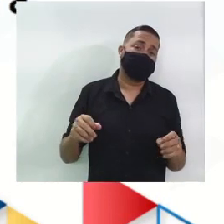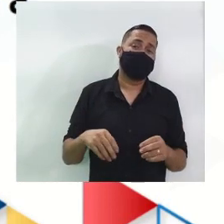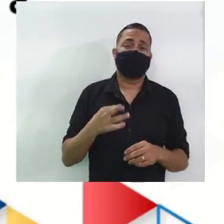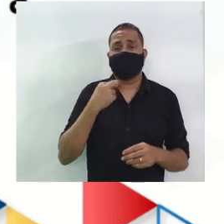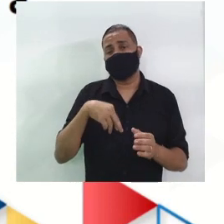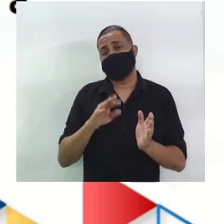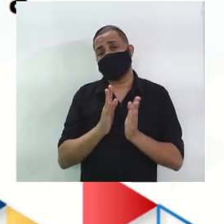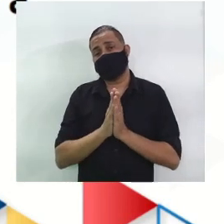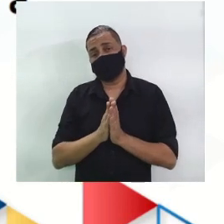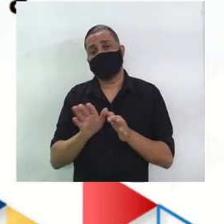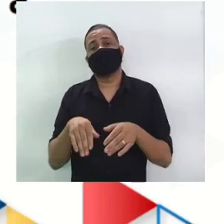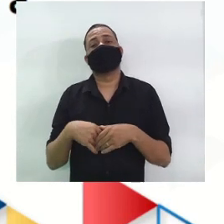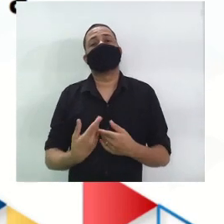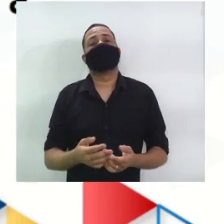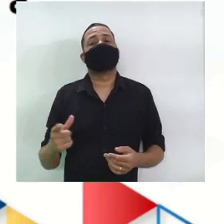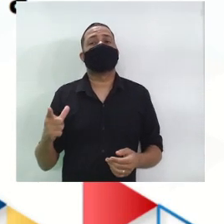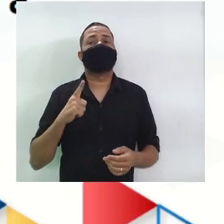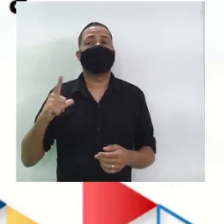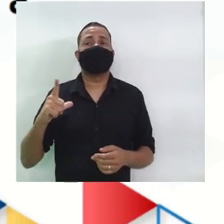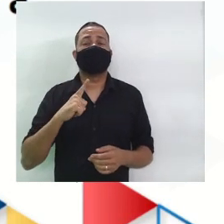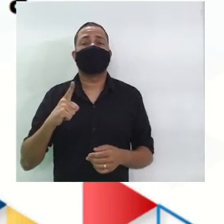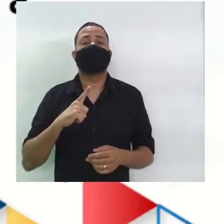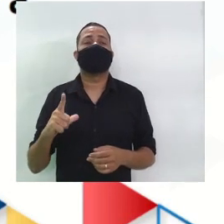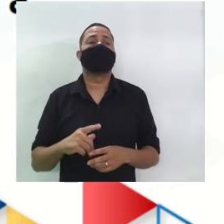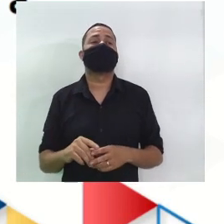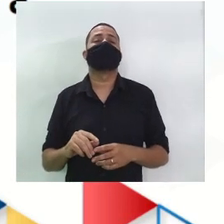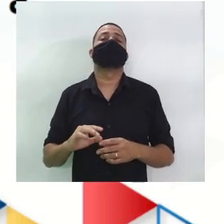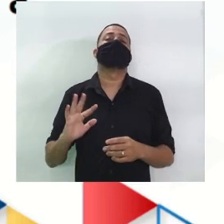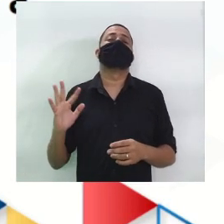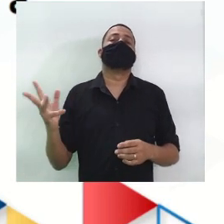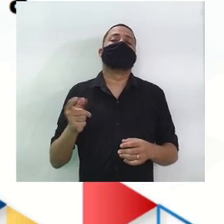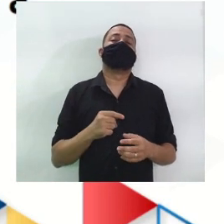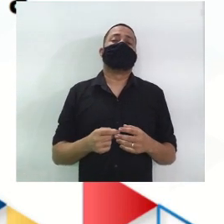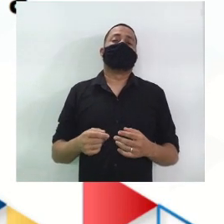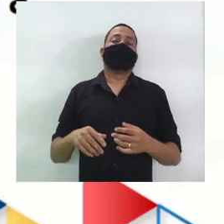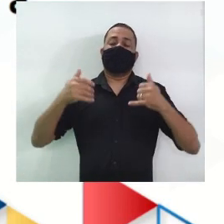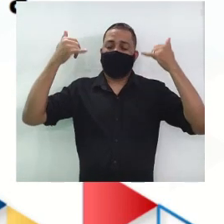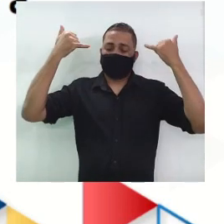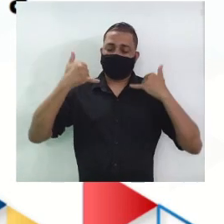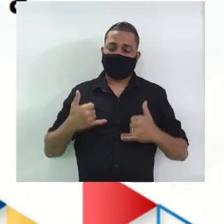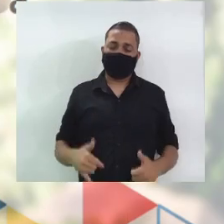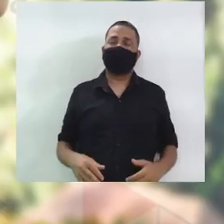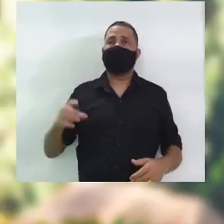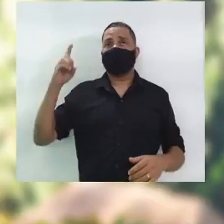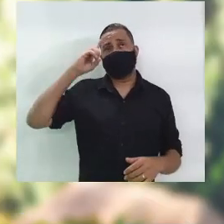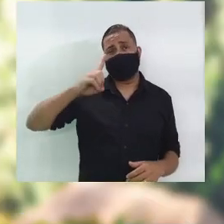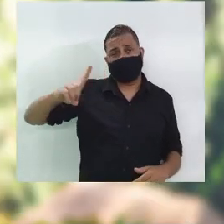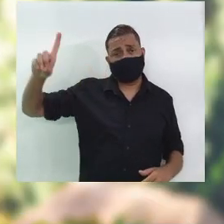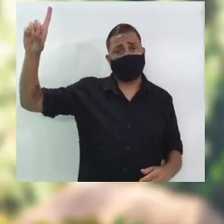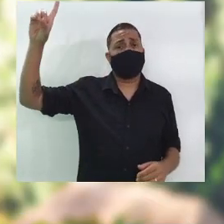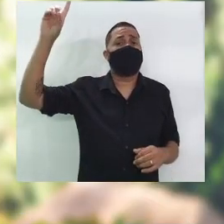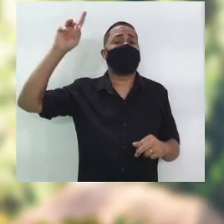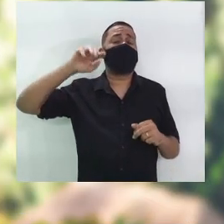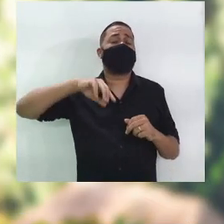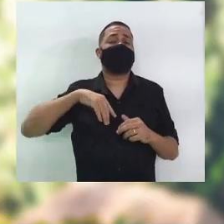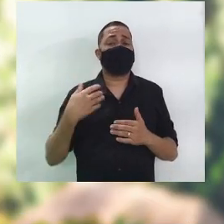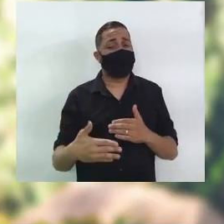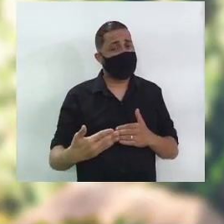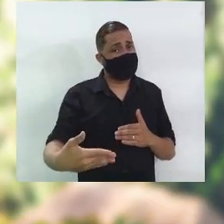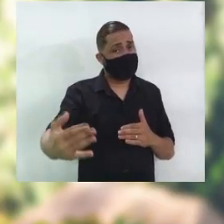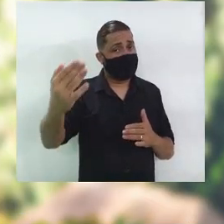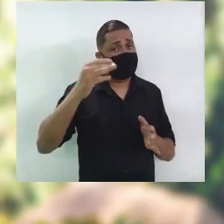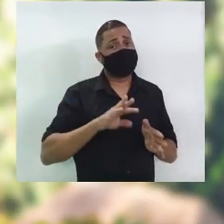religião. Então aqui nós temos o quê? O todo atrativo, a energia divina. E vamos